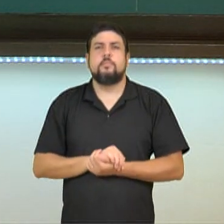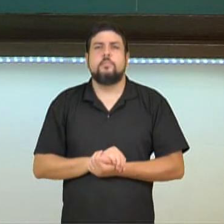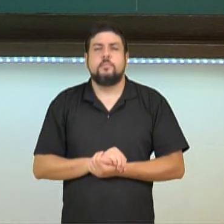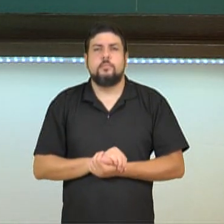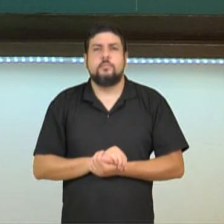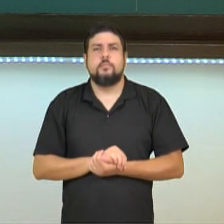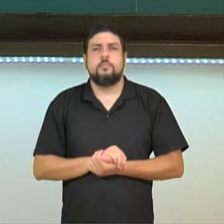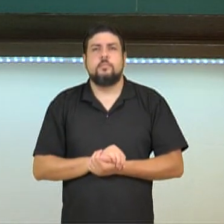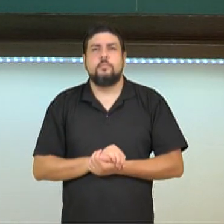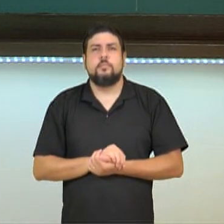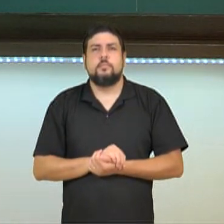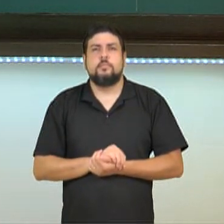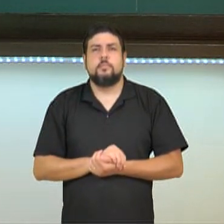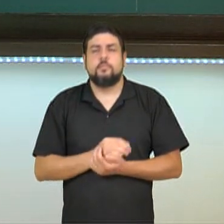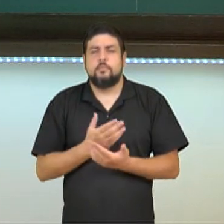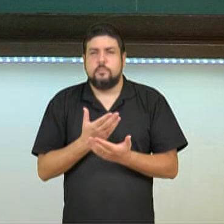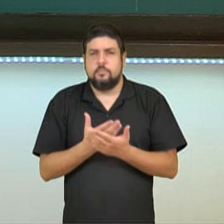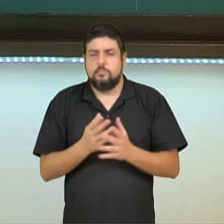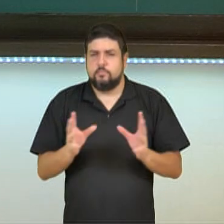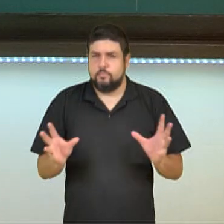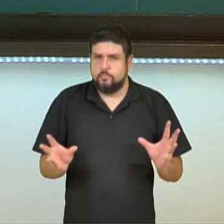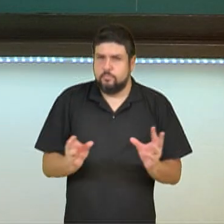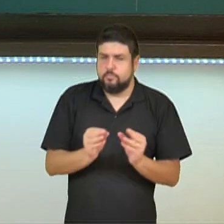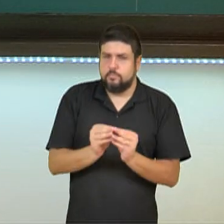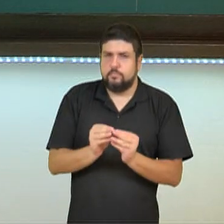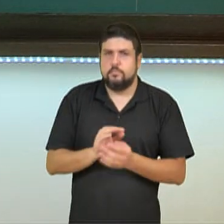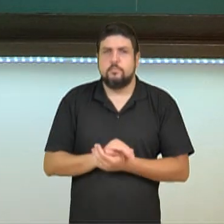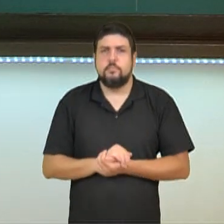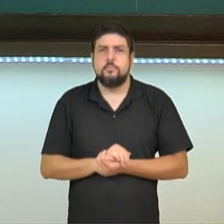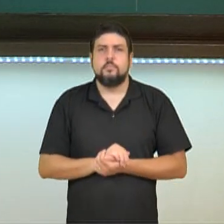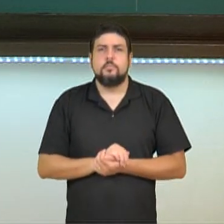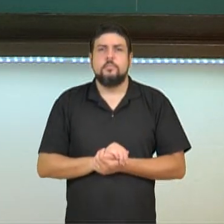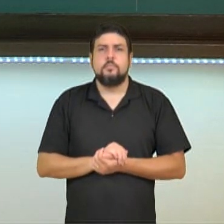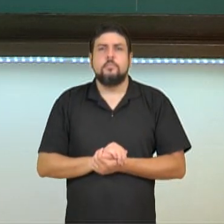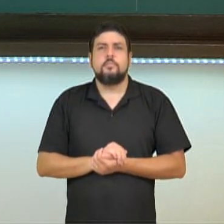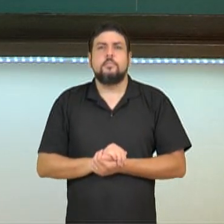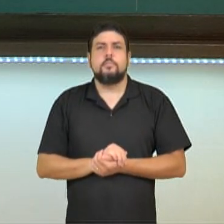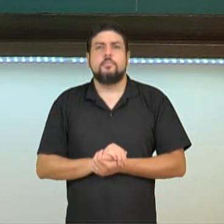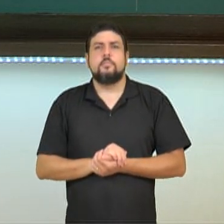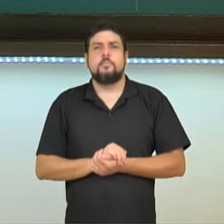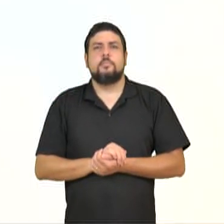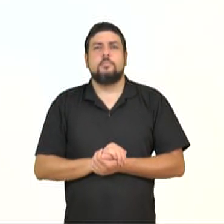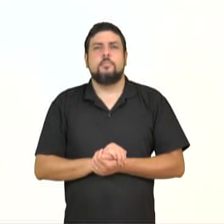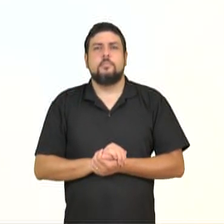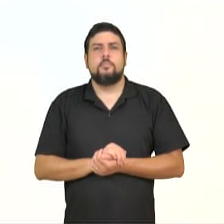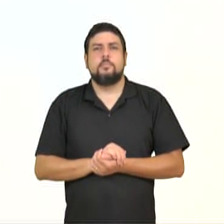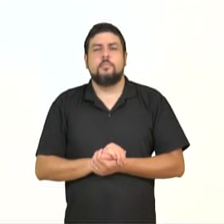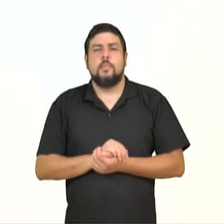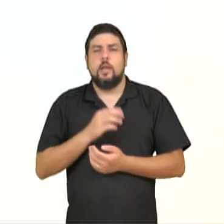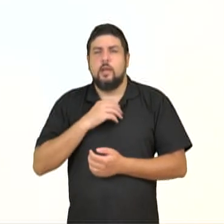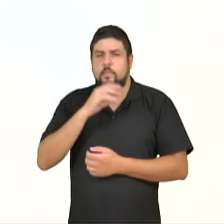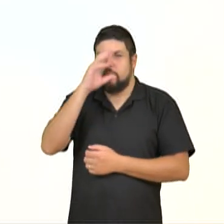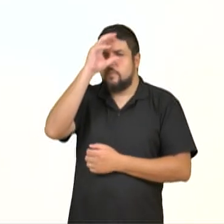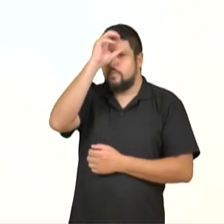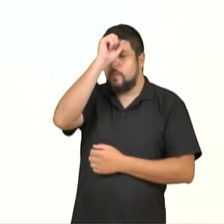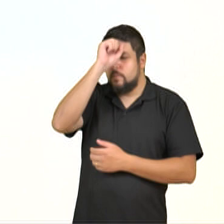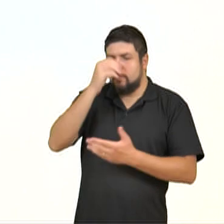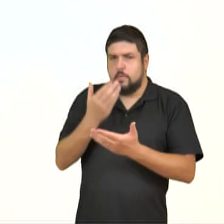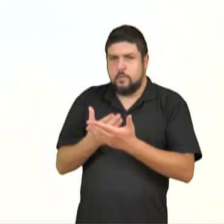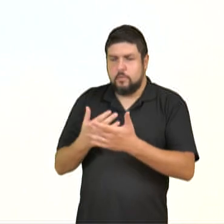Chegamos ao fim dessa aula, então a retomada, o que nós vimos ao longo dela? Nós vimos que o sistema